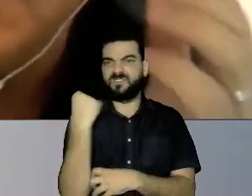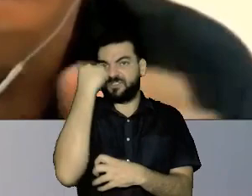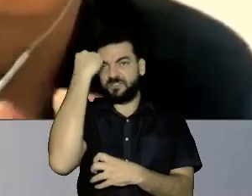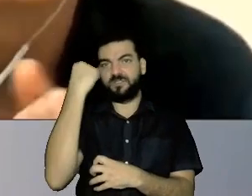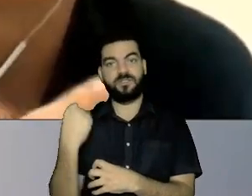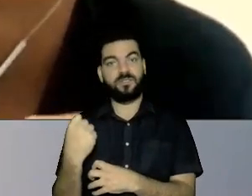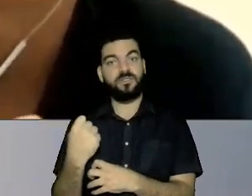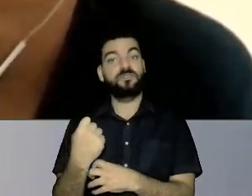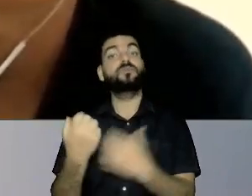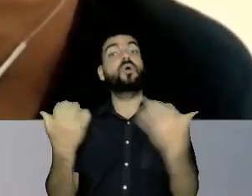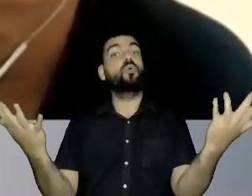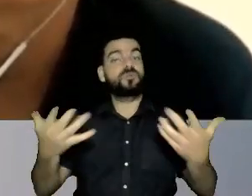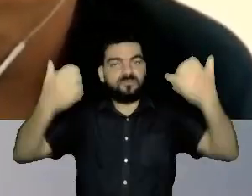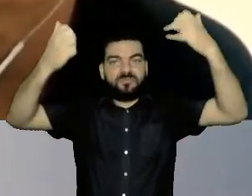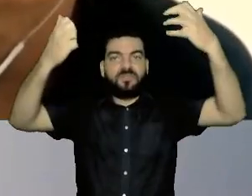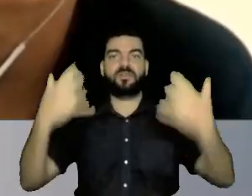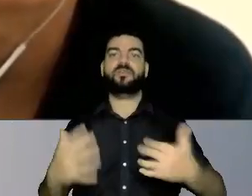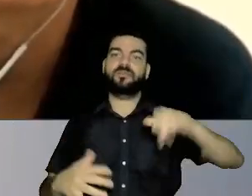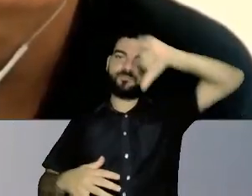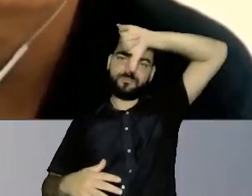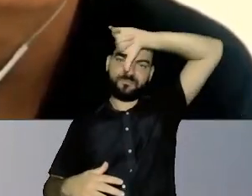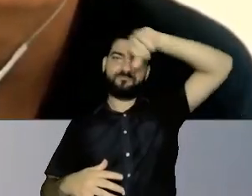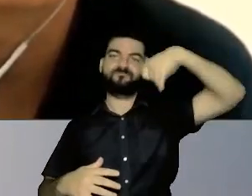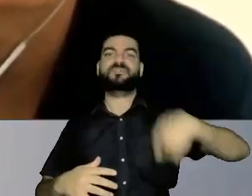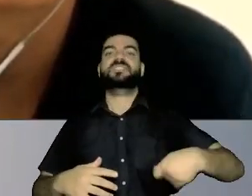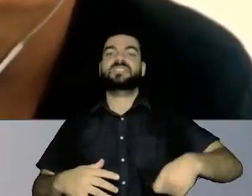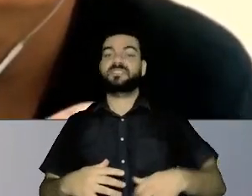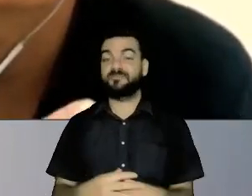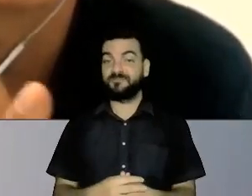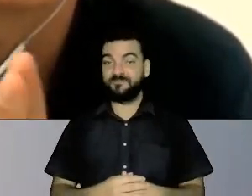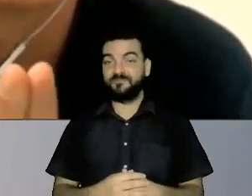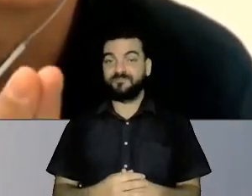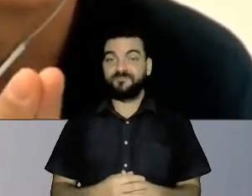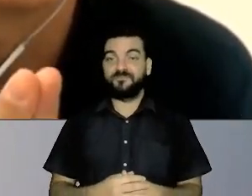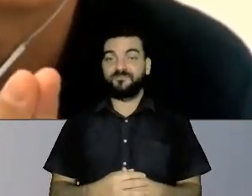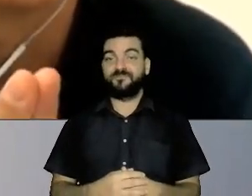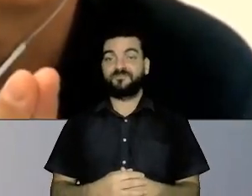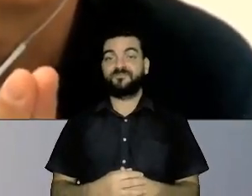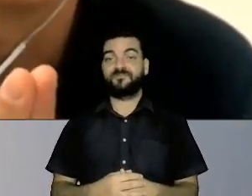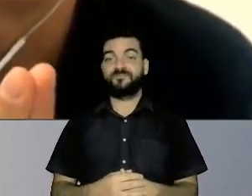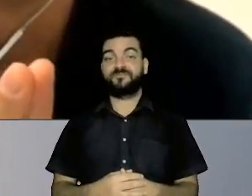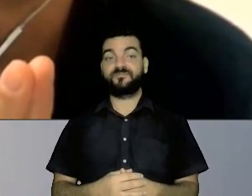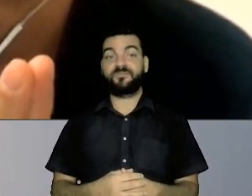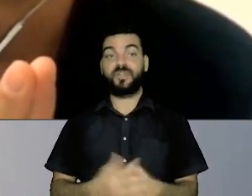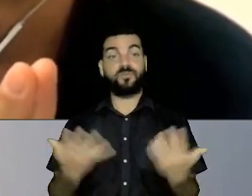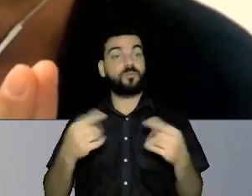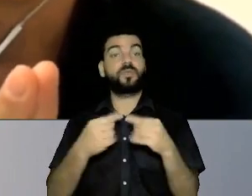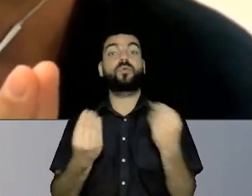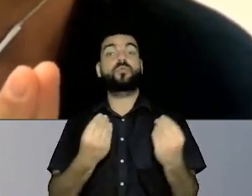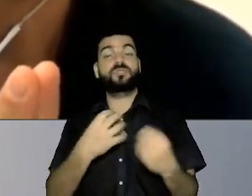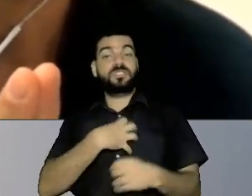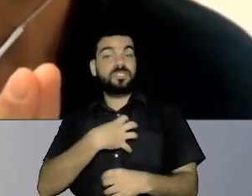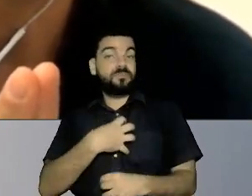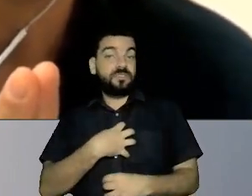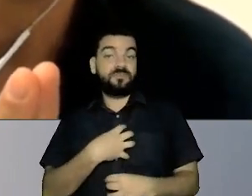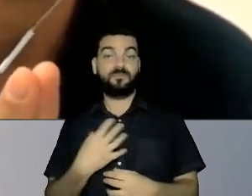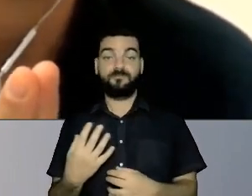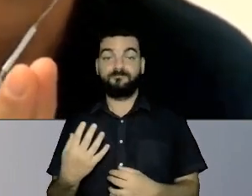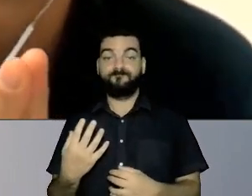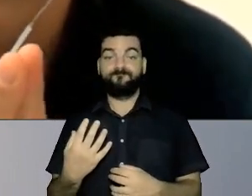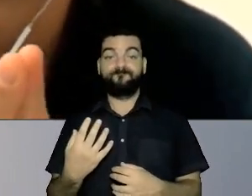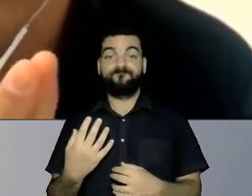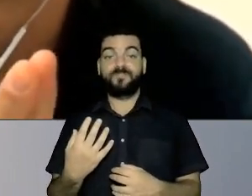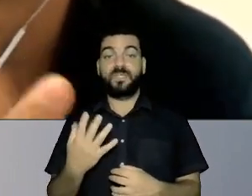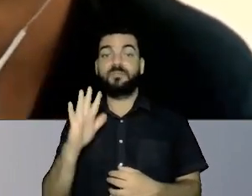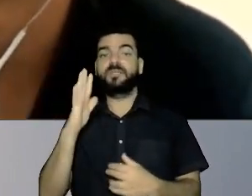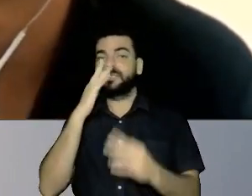nos conforma tanto, né, tão cedo na vida, e que vai conformando os nossos comportamentos, e que são tão fracos de